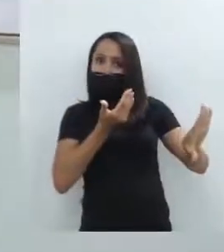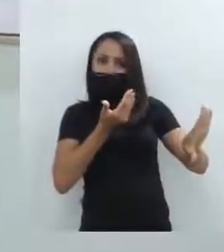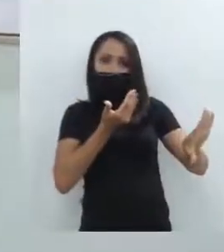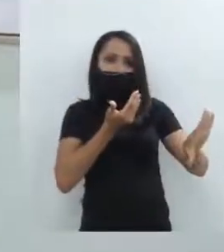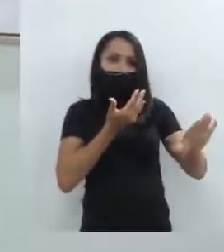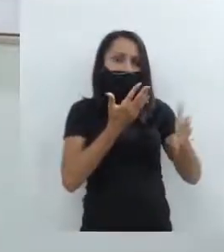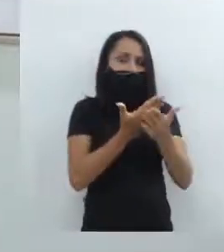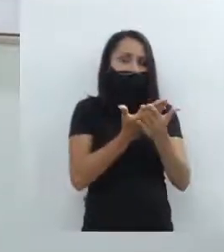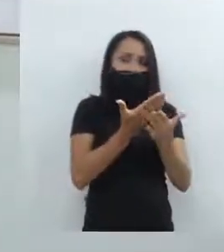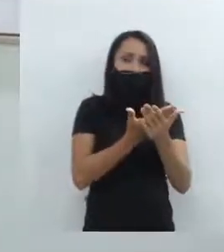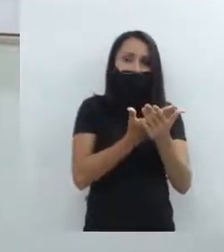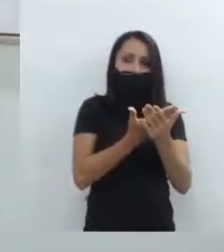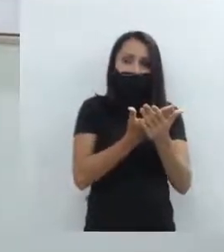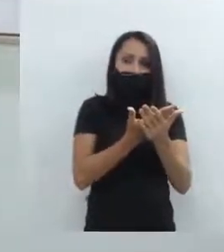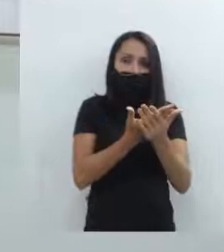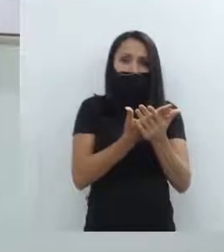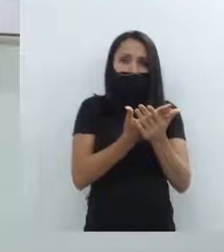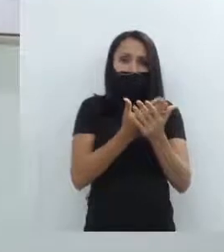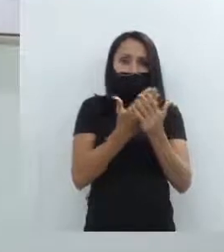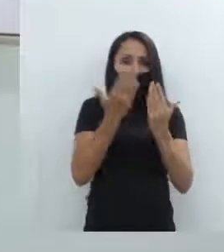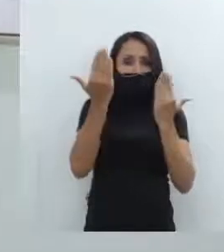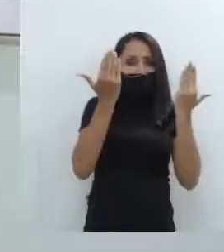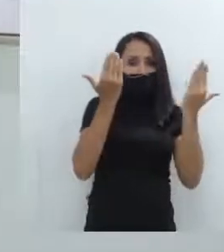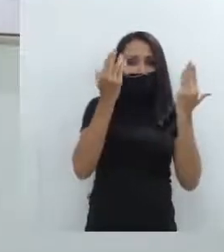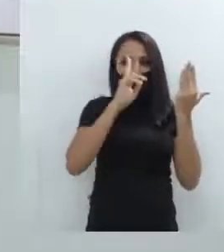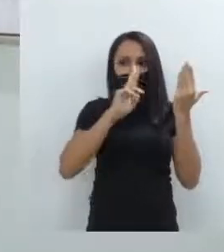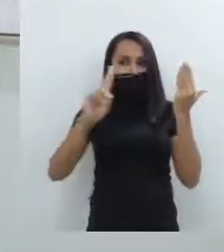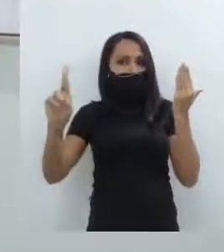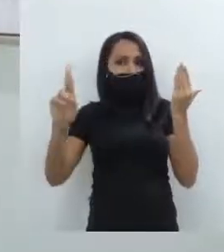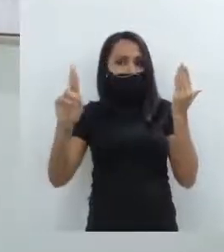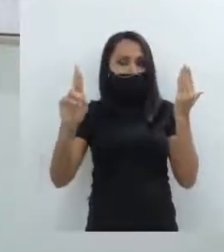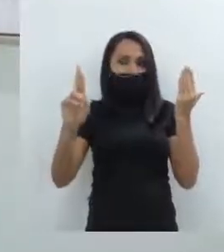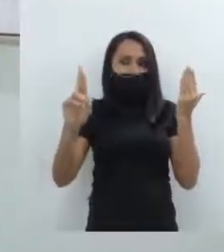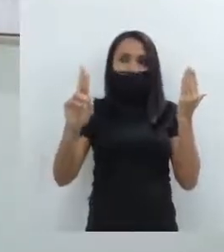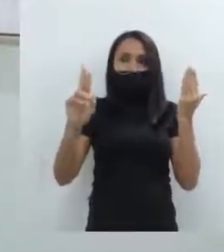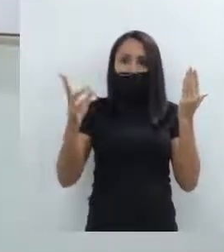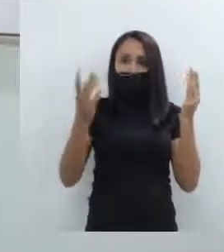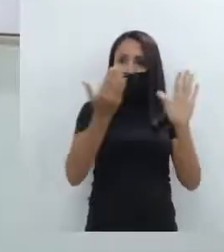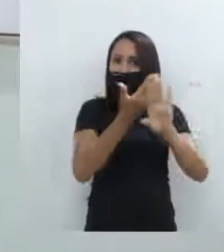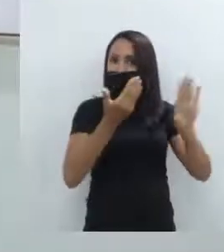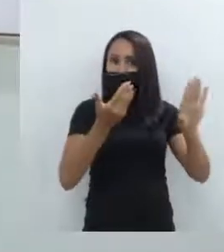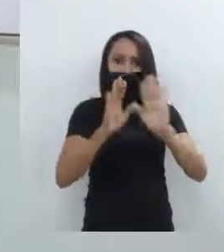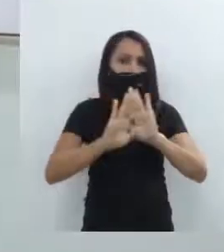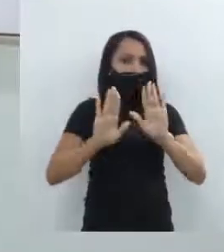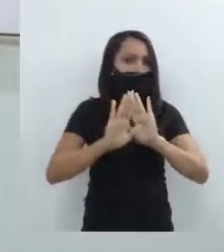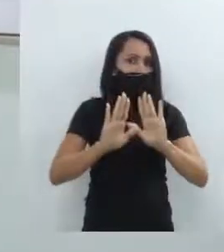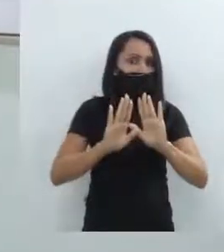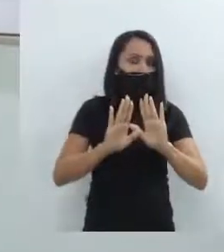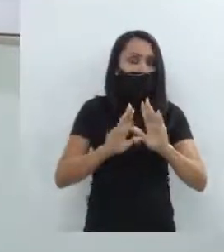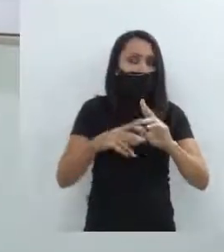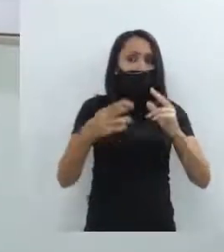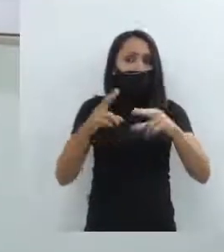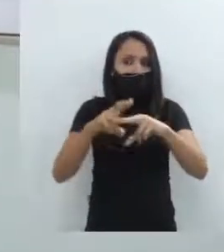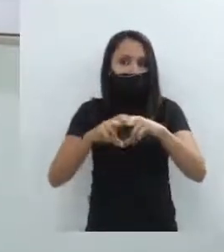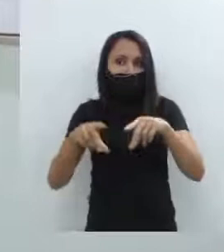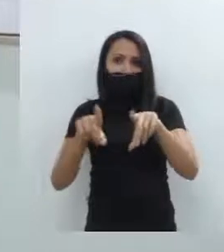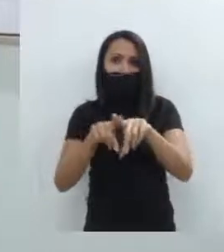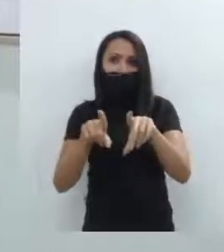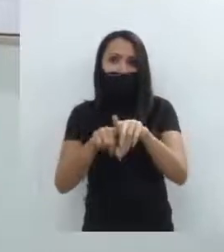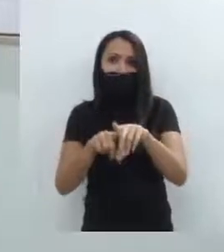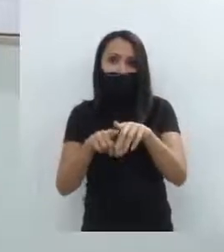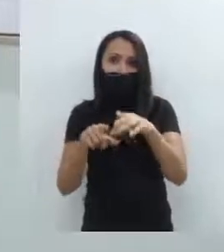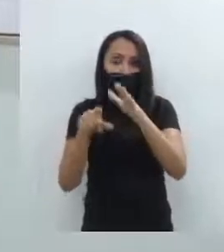a respeito da religiosidade, das crenças religiosas, até porque é um dos motivos também do estudo